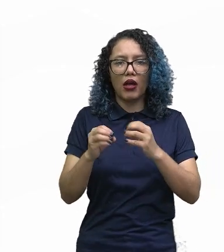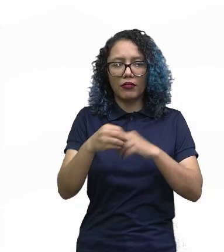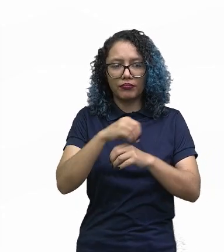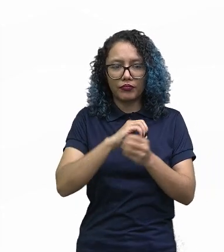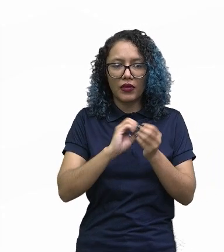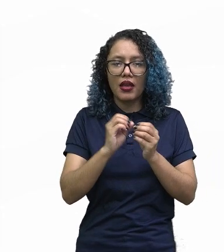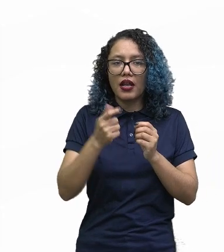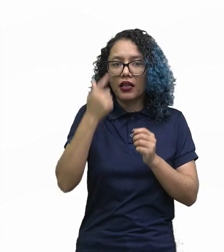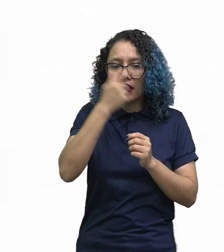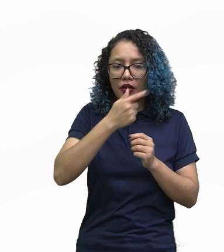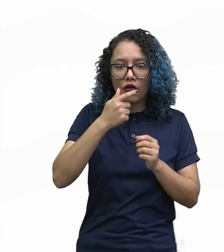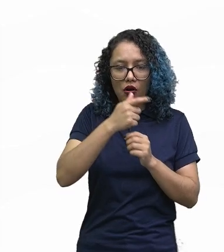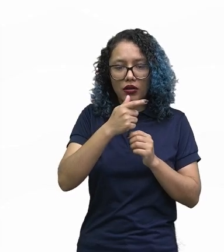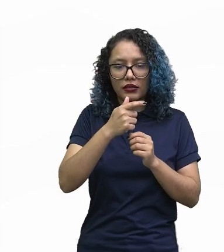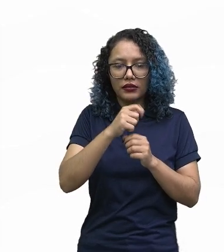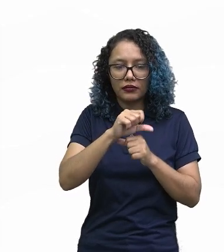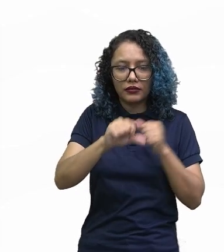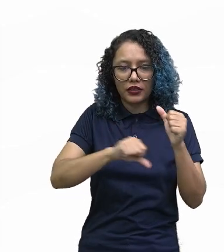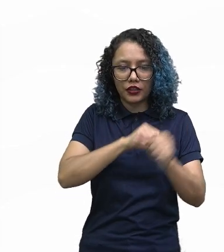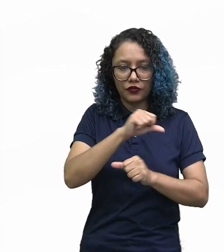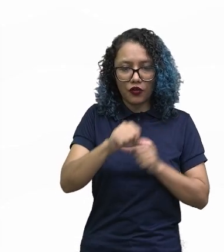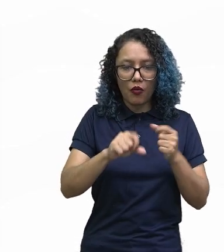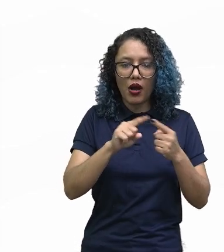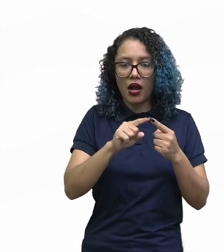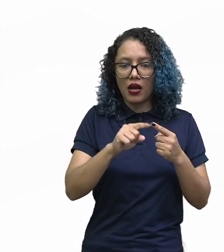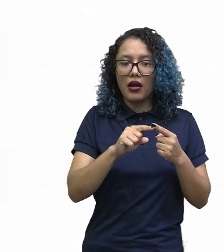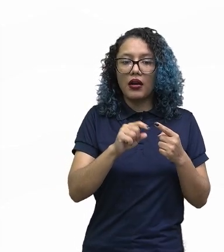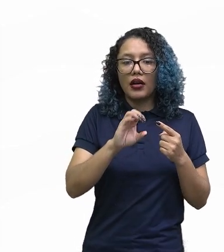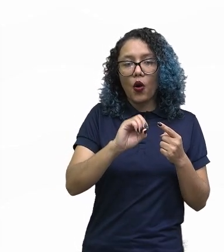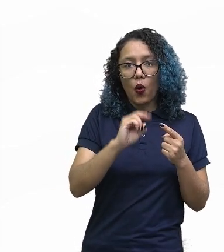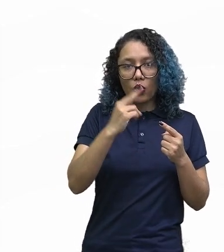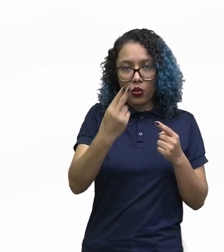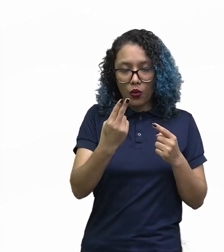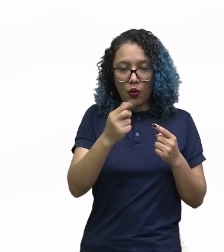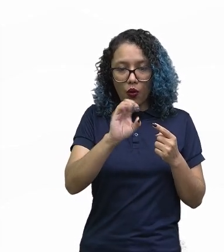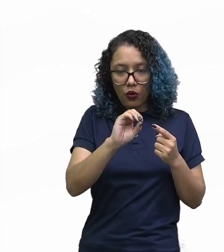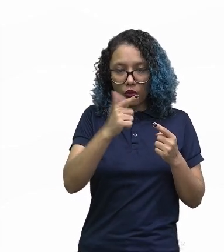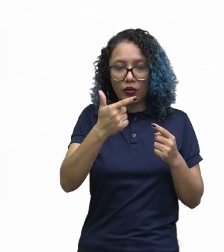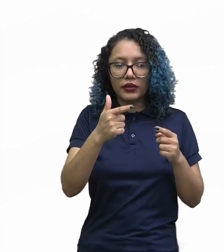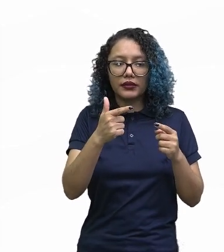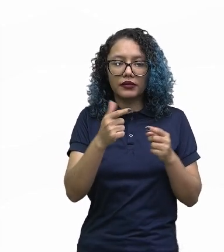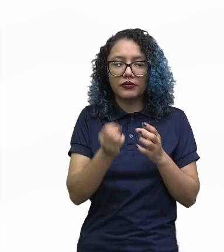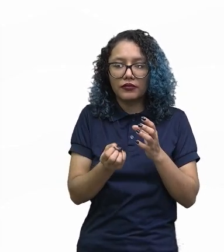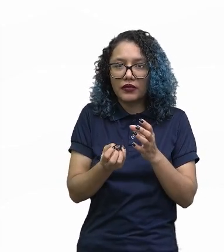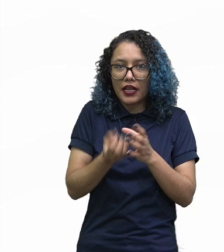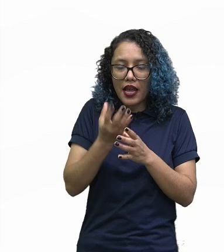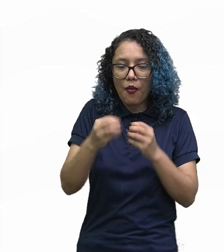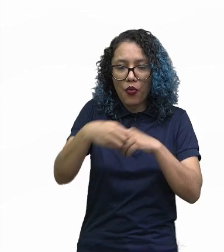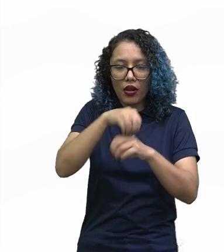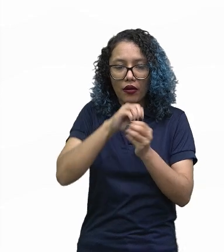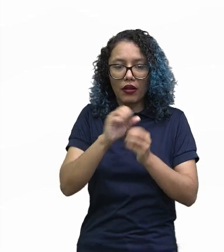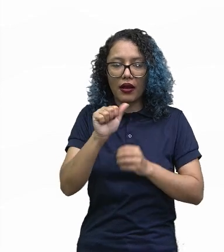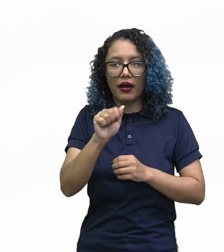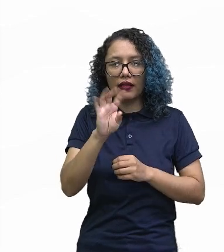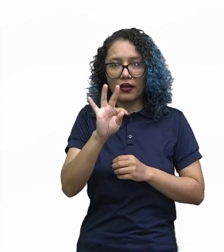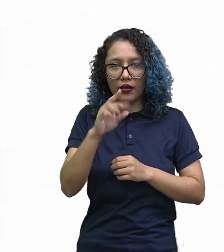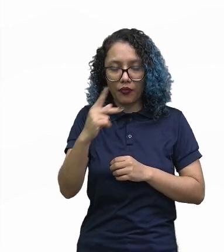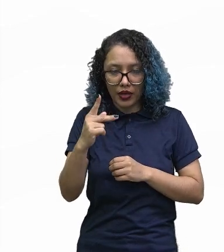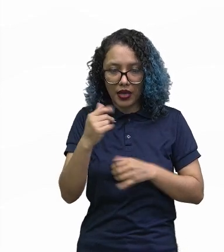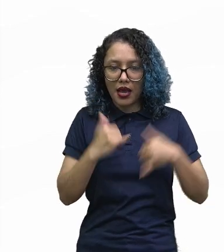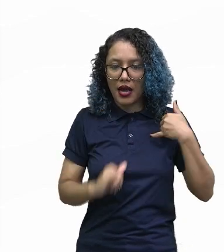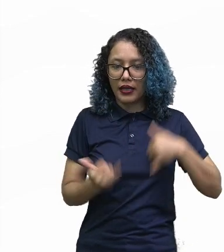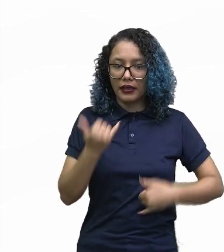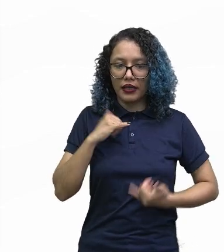da glicose e do oxigênio, do gás oxigênio, em moléculas de ATP, ou seja, energia que mantém o